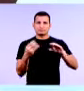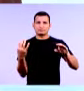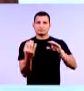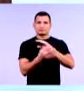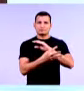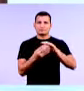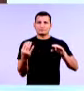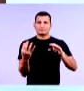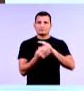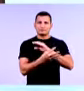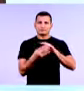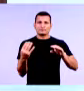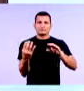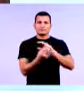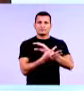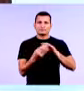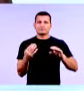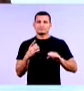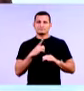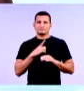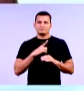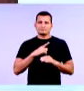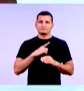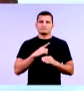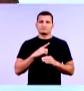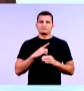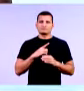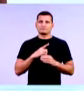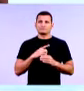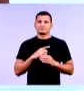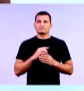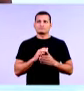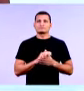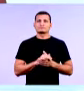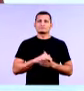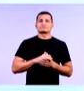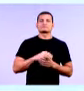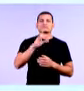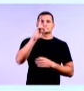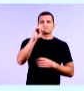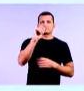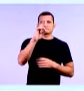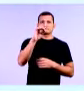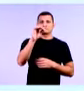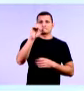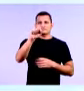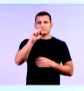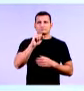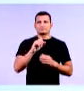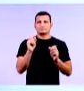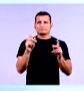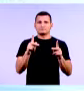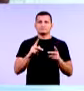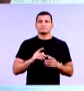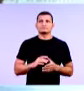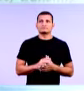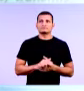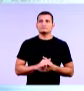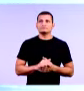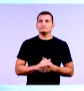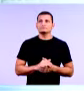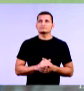transferência, o outro computador recebe e manda um ok. Então, é feita a transferência desses dados, ok? Vamos em frente, então.